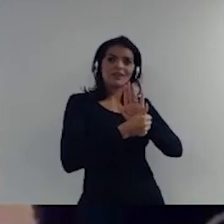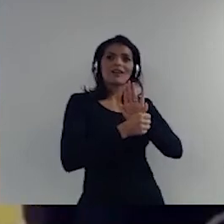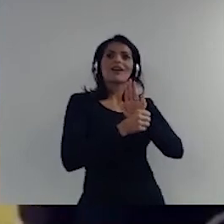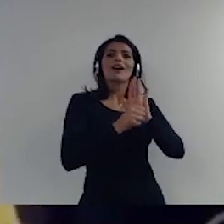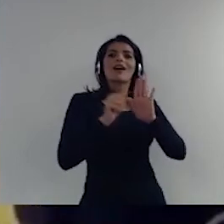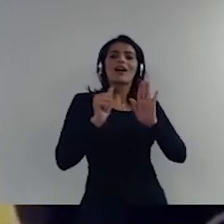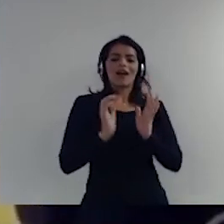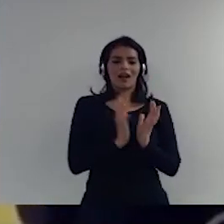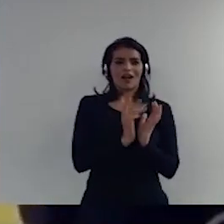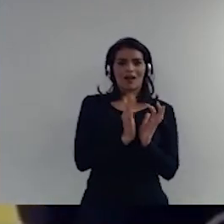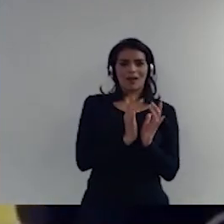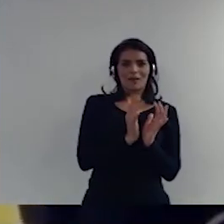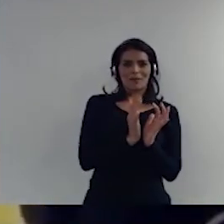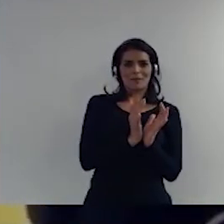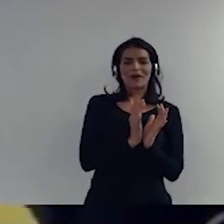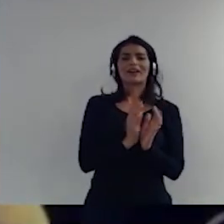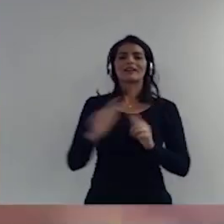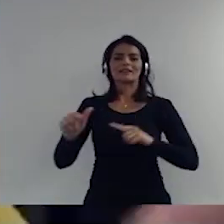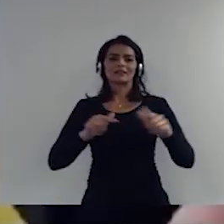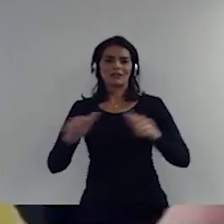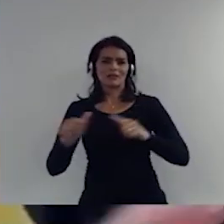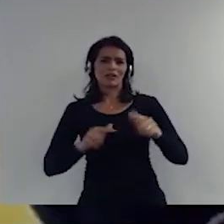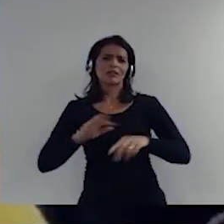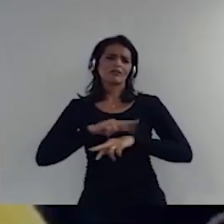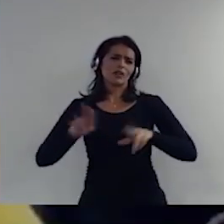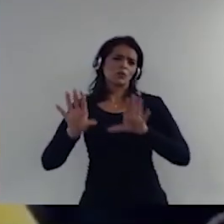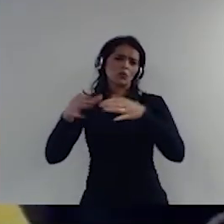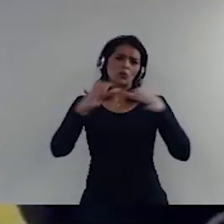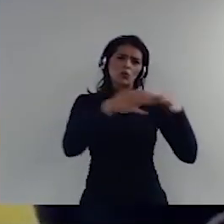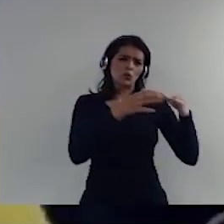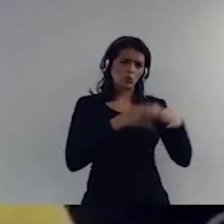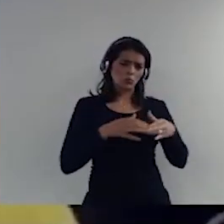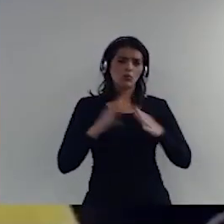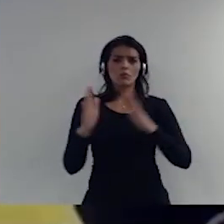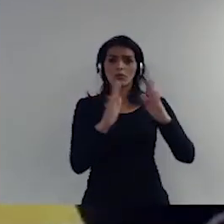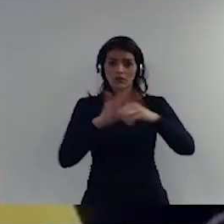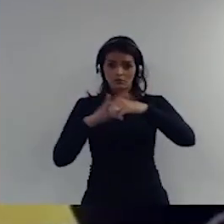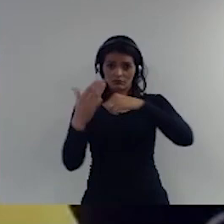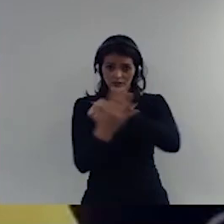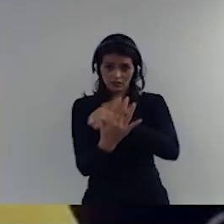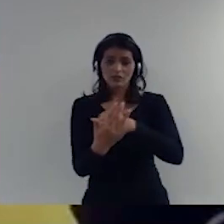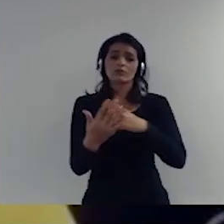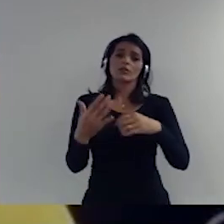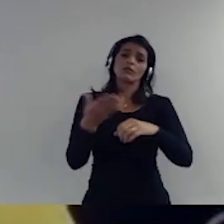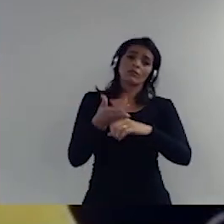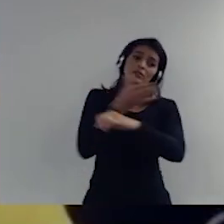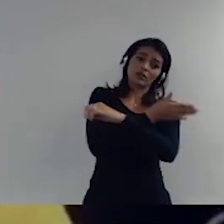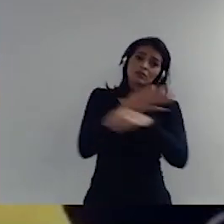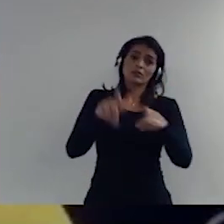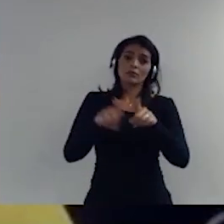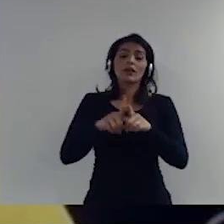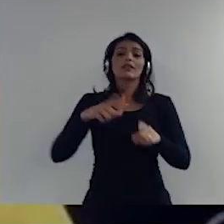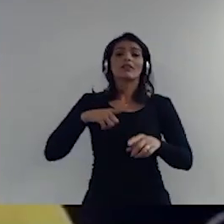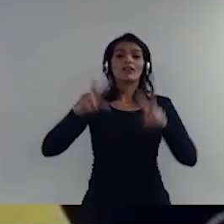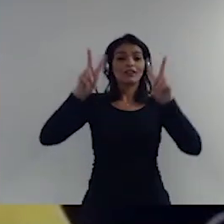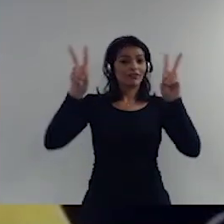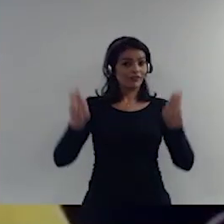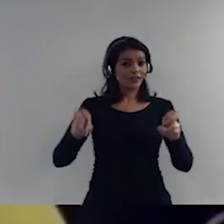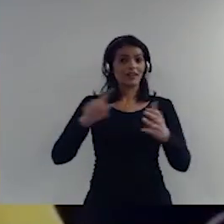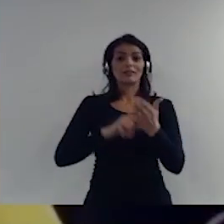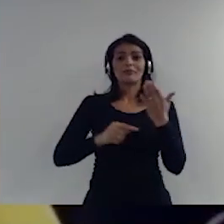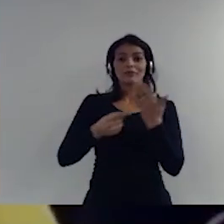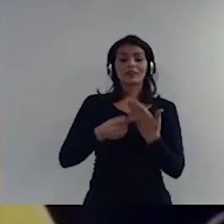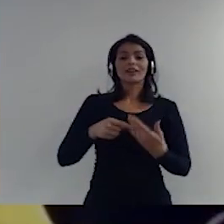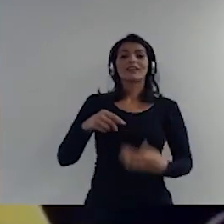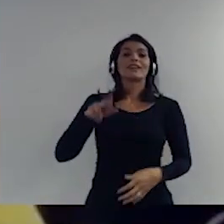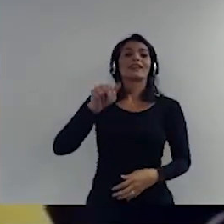então é um outro grupo de vulneráveis, sob diversos aspectos, não só em época de pandemia, e há um lema do movimento das pessoas com deficiência